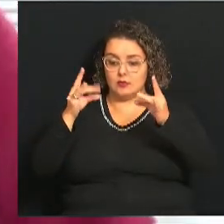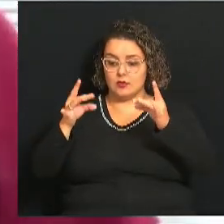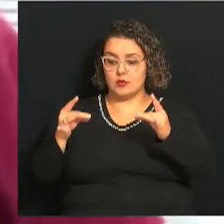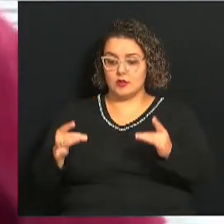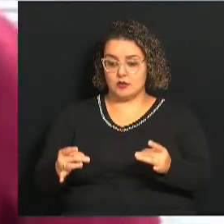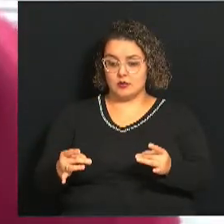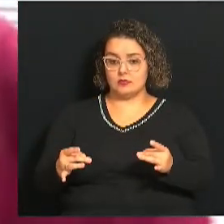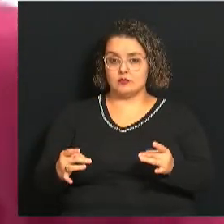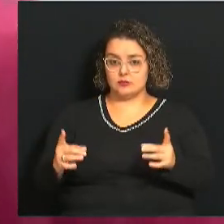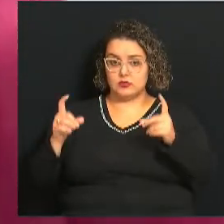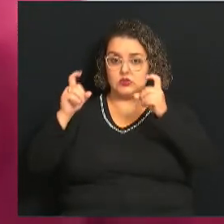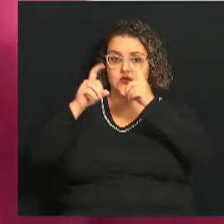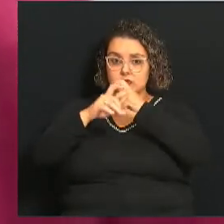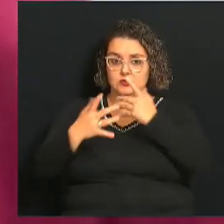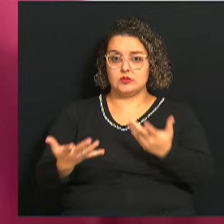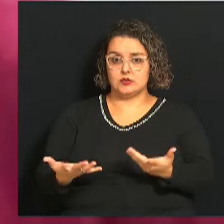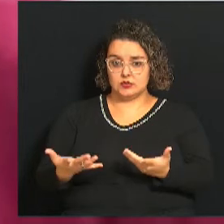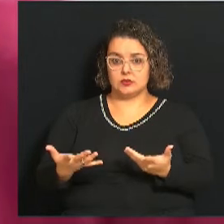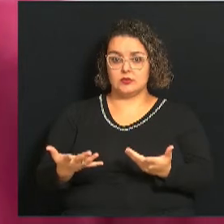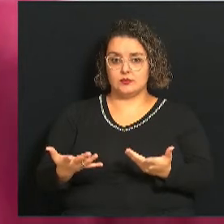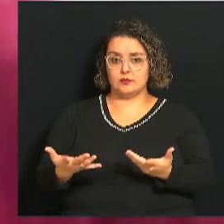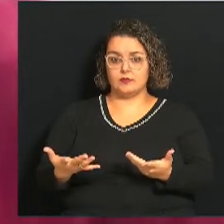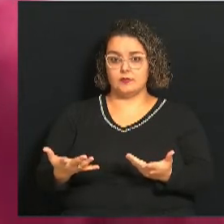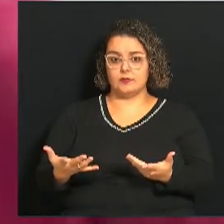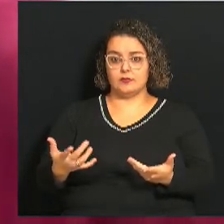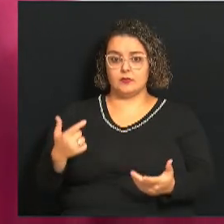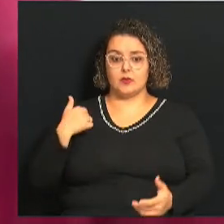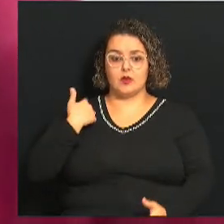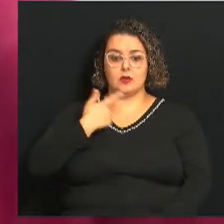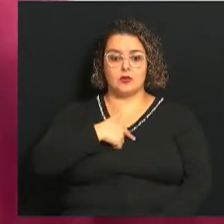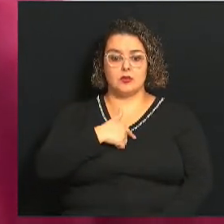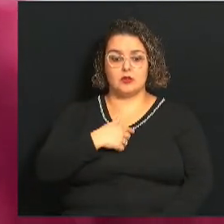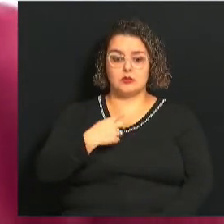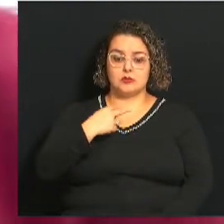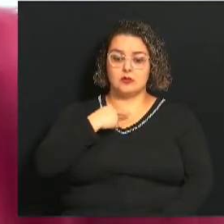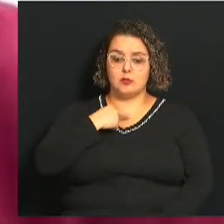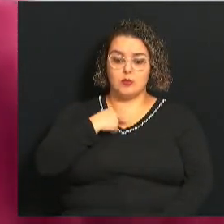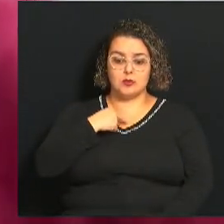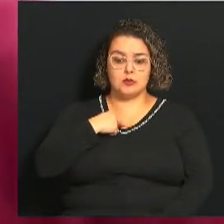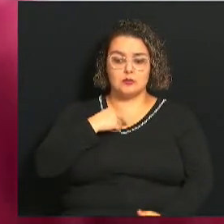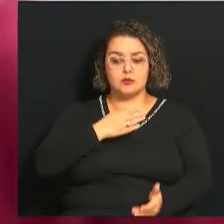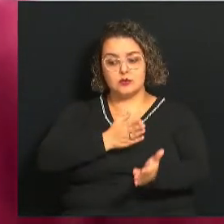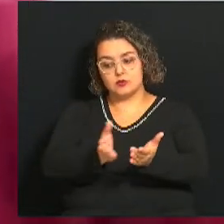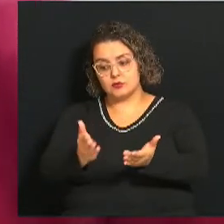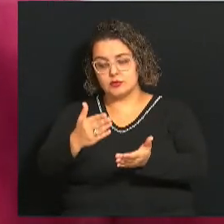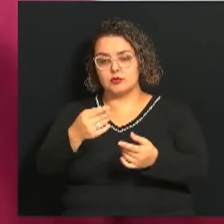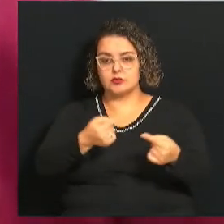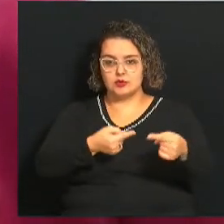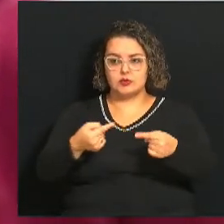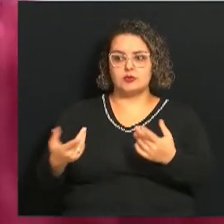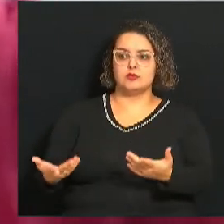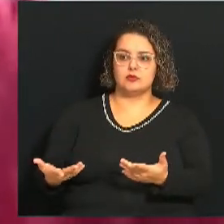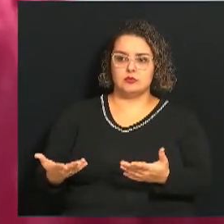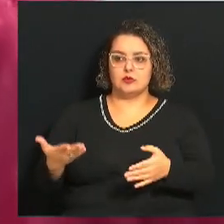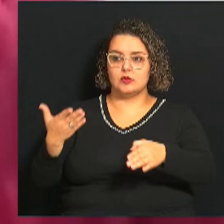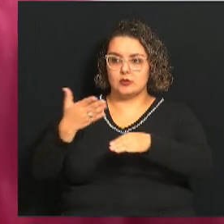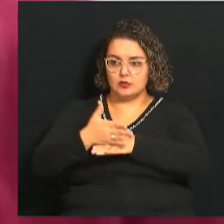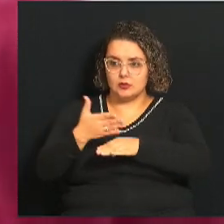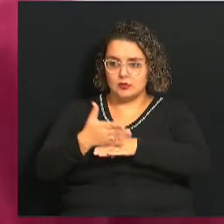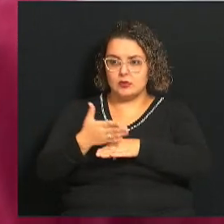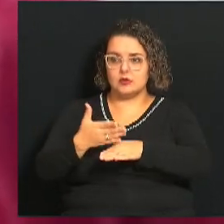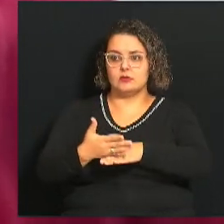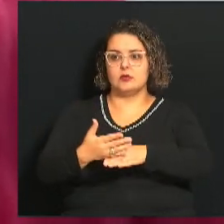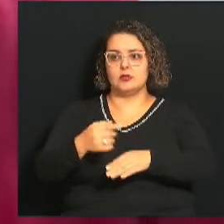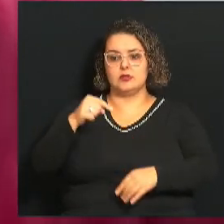complexo, mas a gente não deve se furtar em discuti-lo, não. Então, faz parte do nosso DNA, aqui